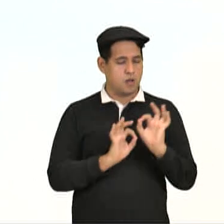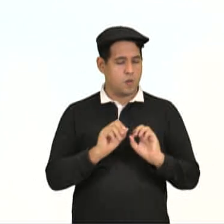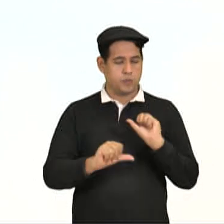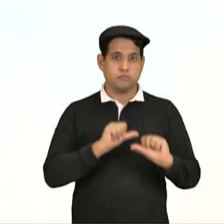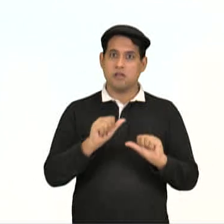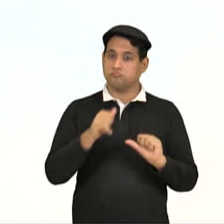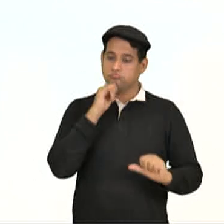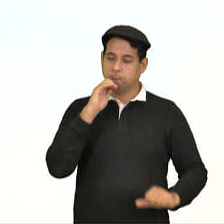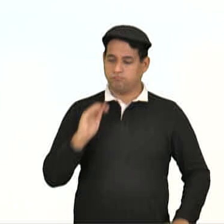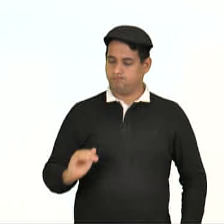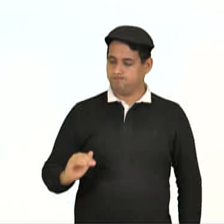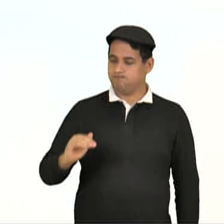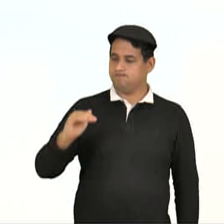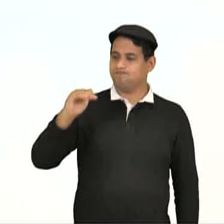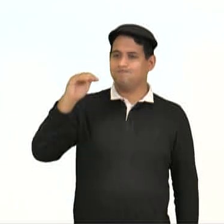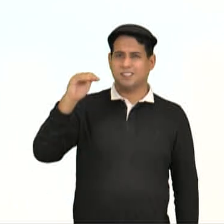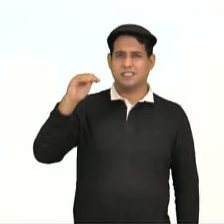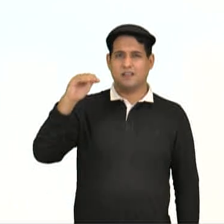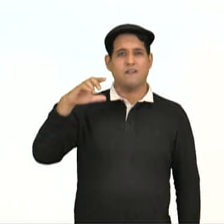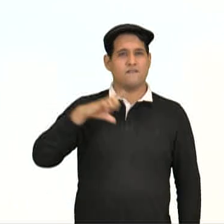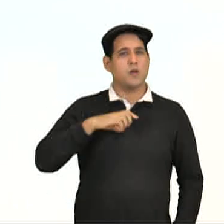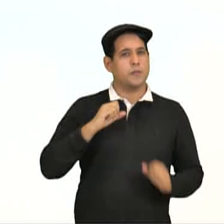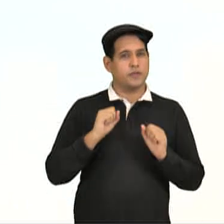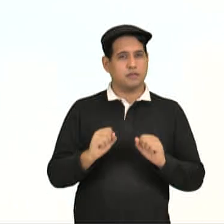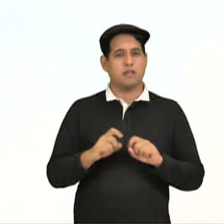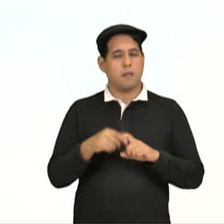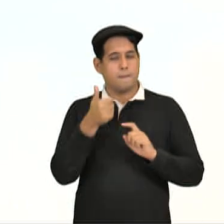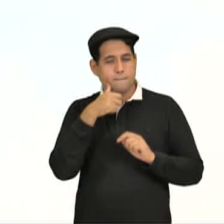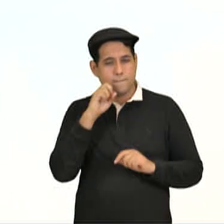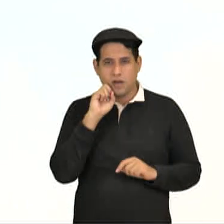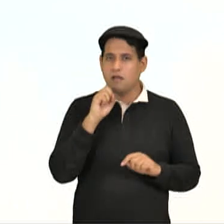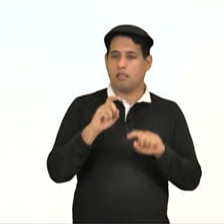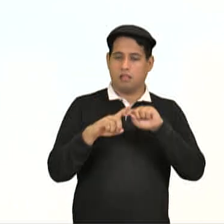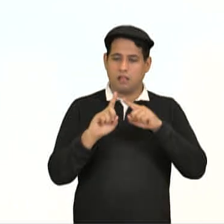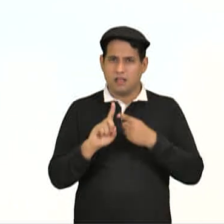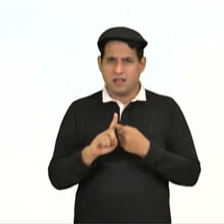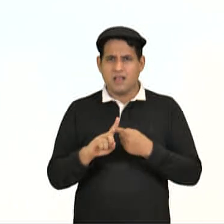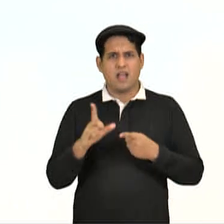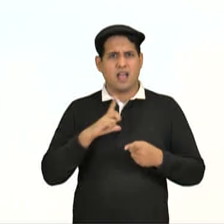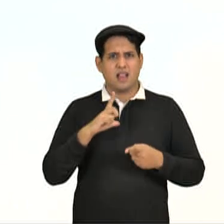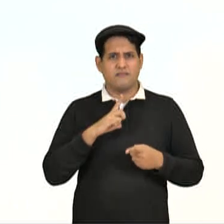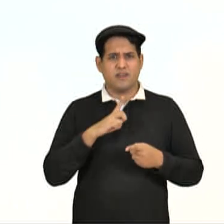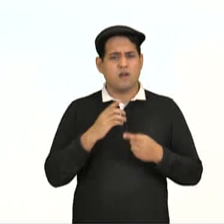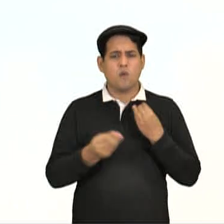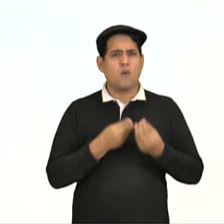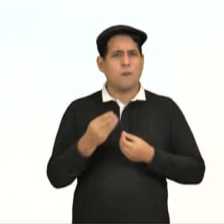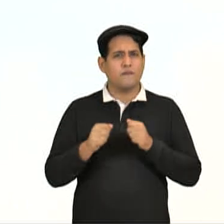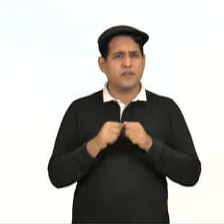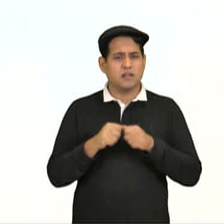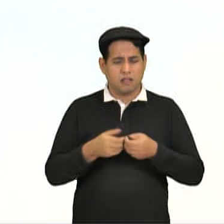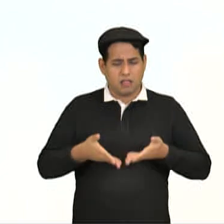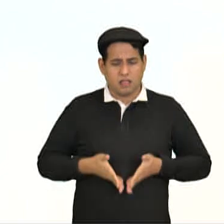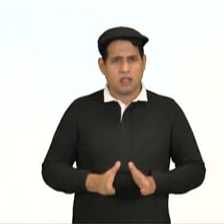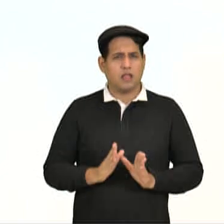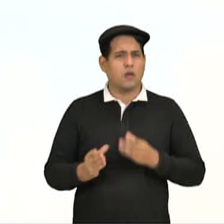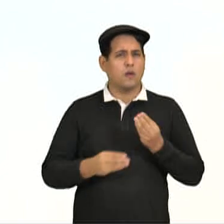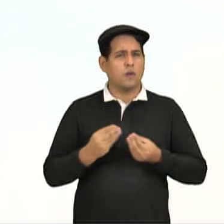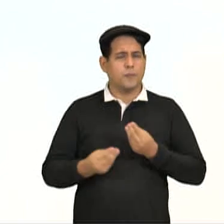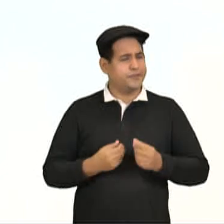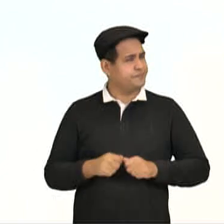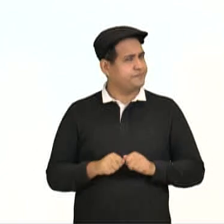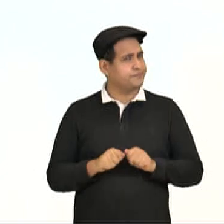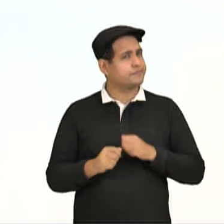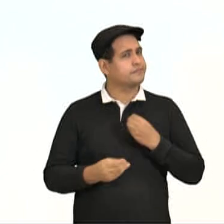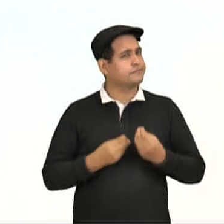vão crescer, vão ter capacidade de se reproduzir. Será que elas vão ser esterilizadas para elas não passarem o material genético